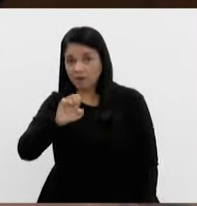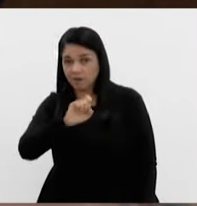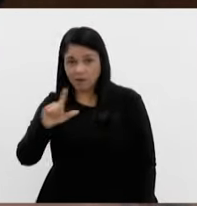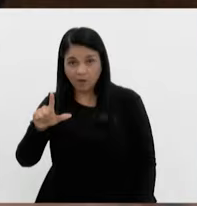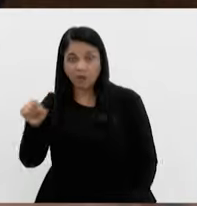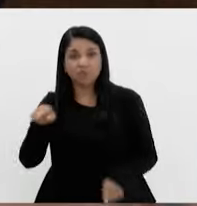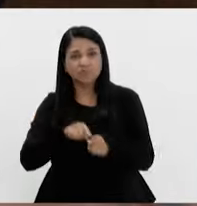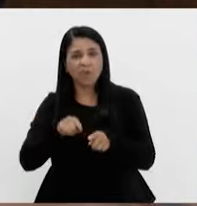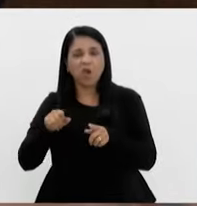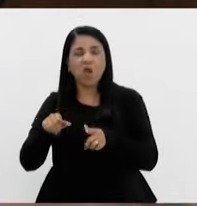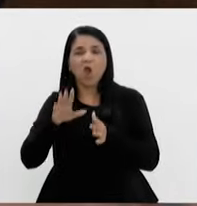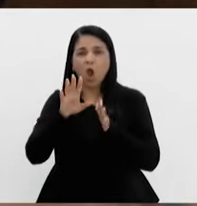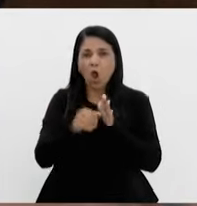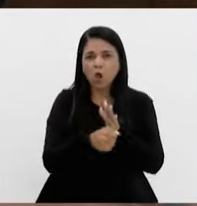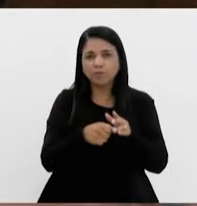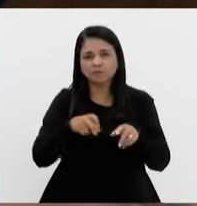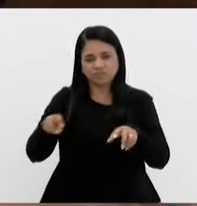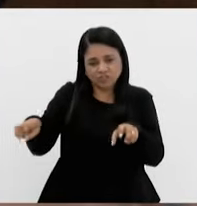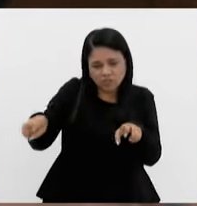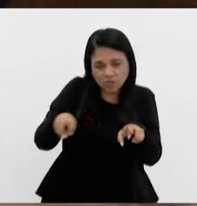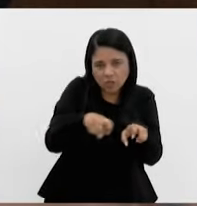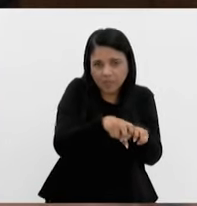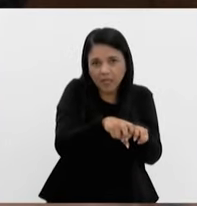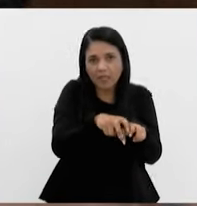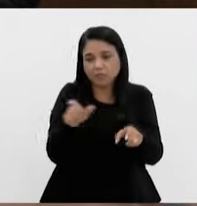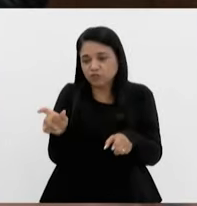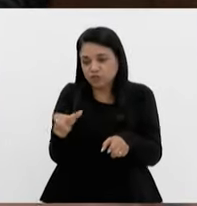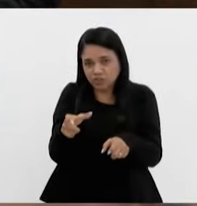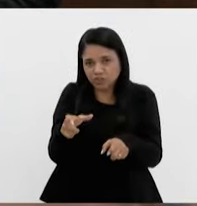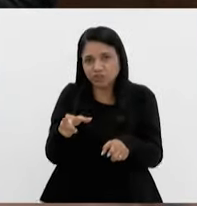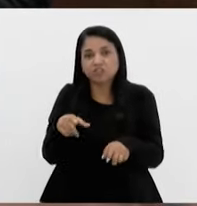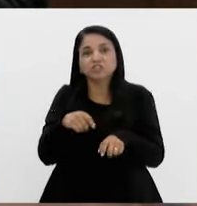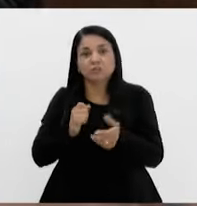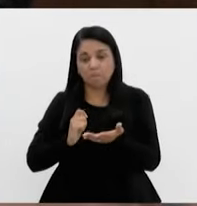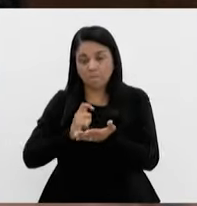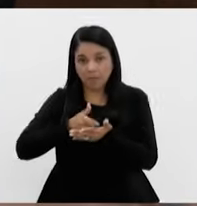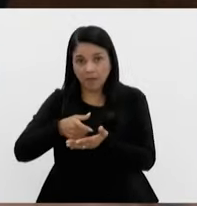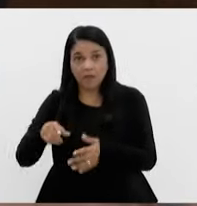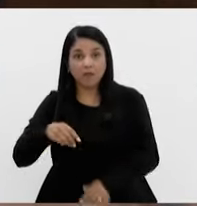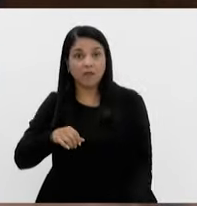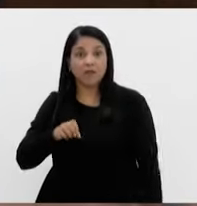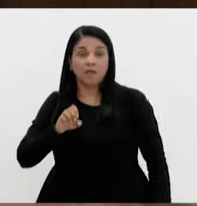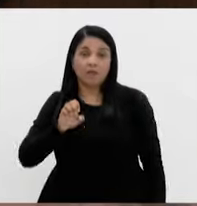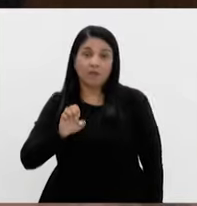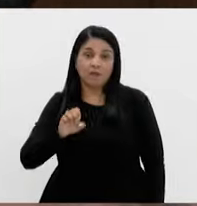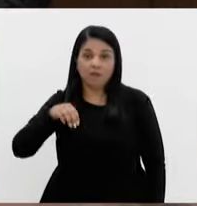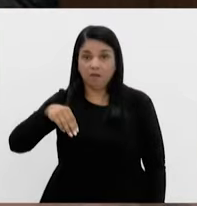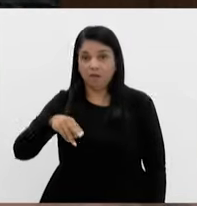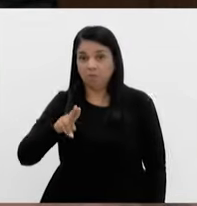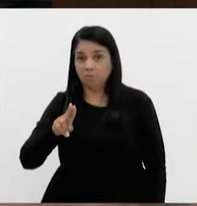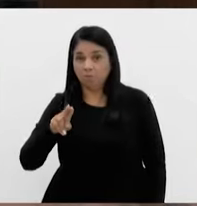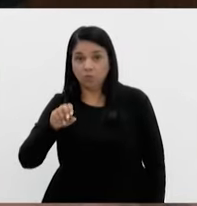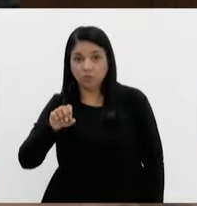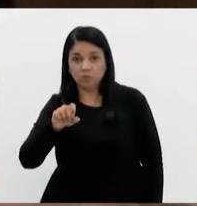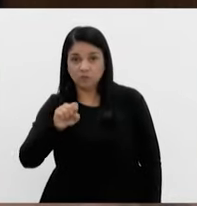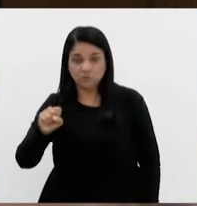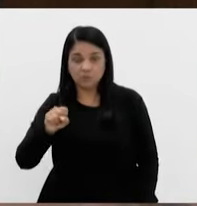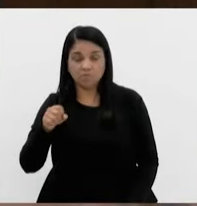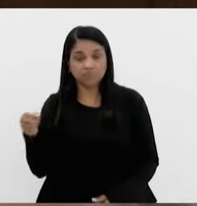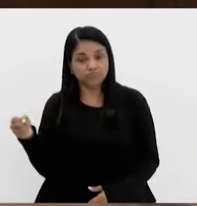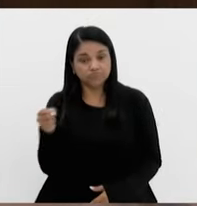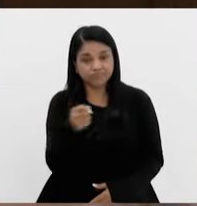roubo estacionamento roubo n naquele ticket que você paga no estacionamento e musa cargos Fantasmas na